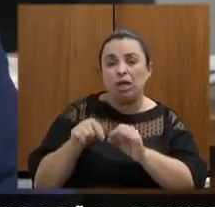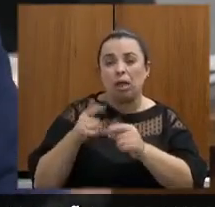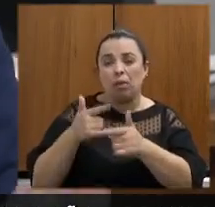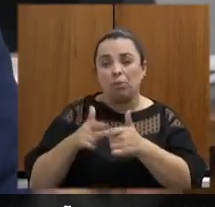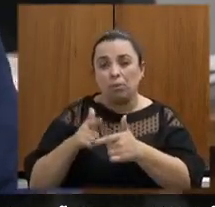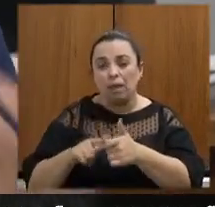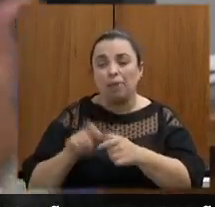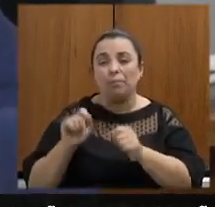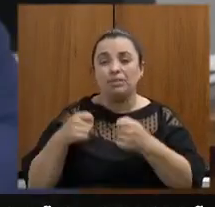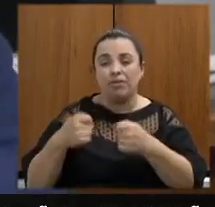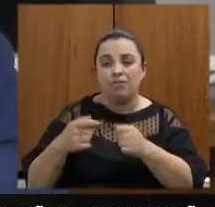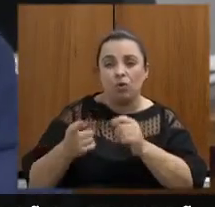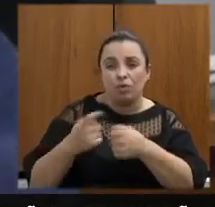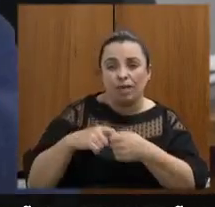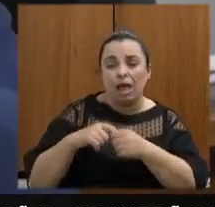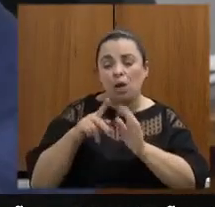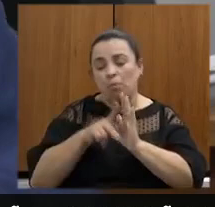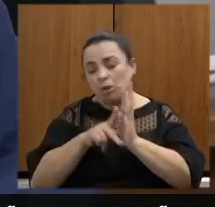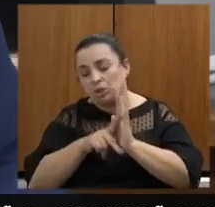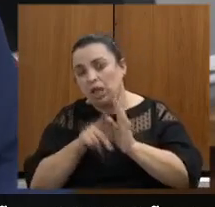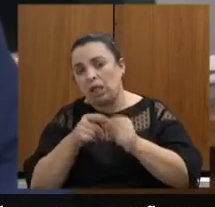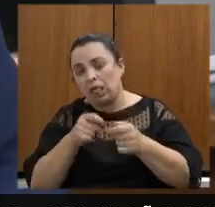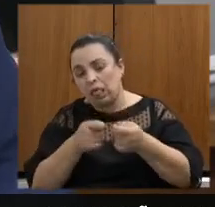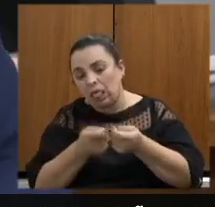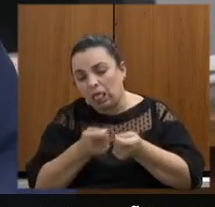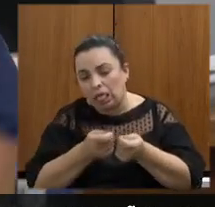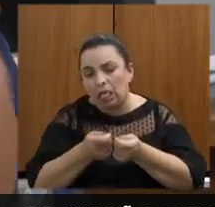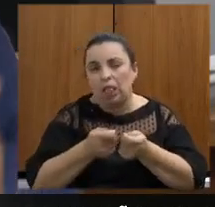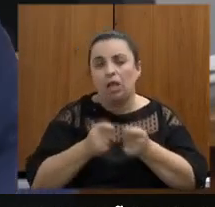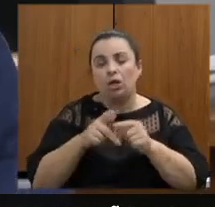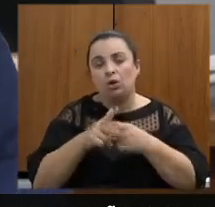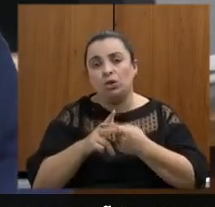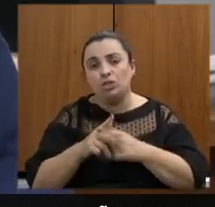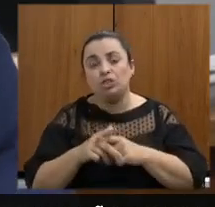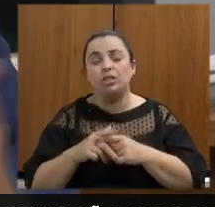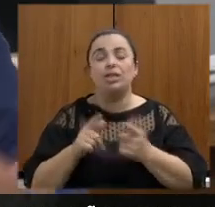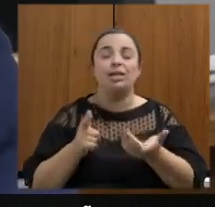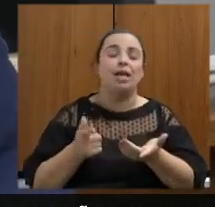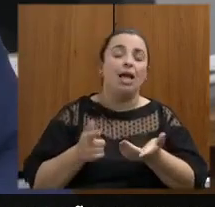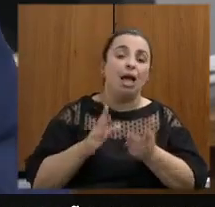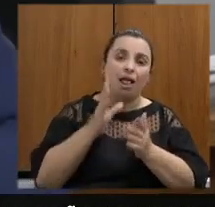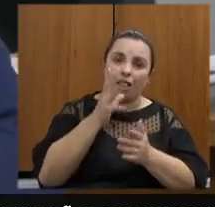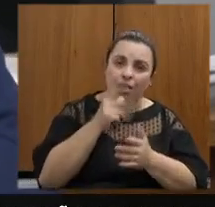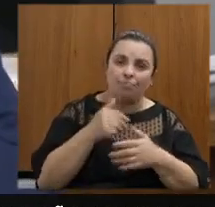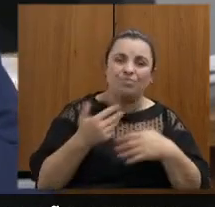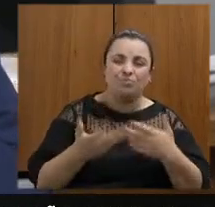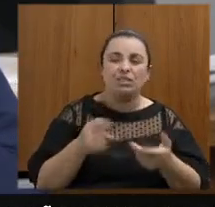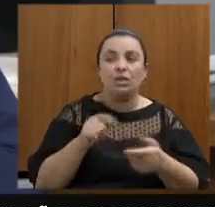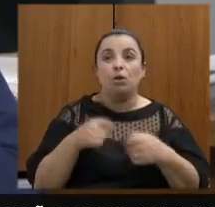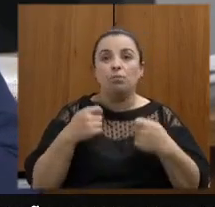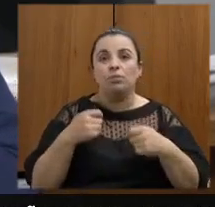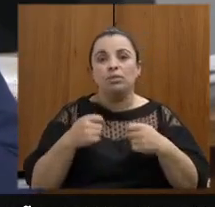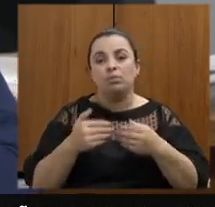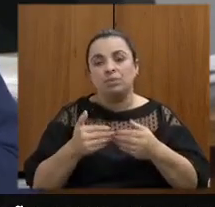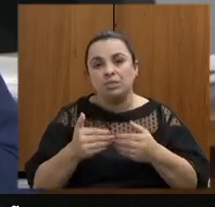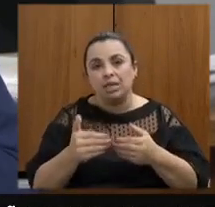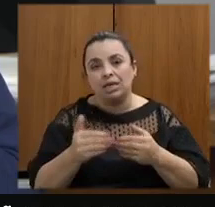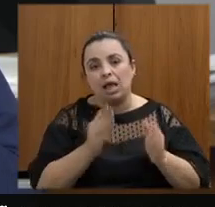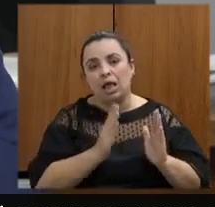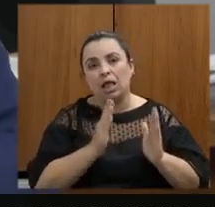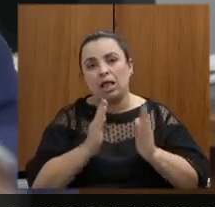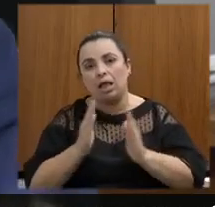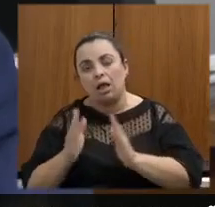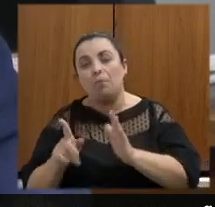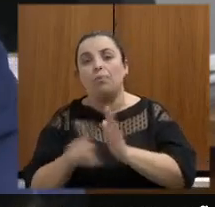poder fazer ajustes no projeto aí avança um pouco dá um novo problema do projeto enfim é nós precisamos de ter né conseguir os trampos da